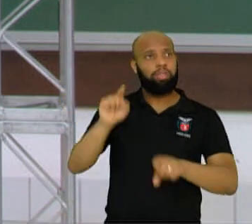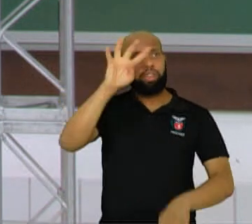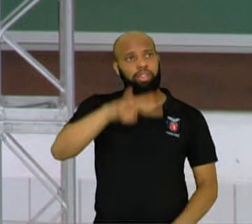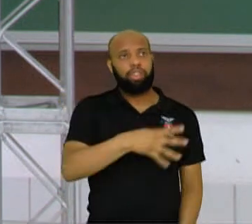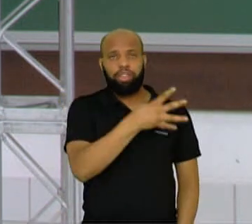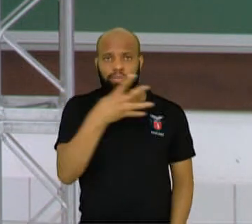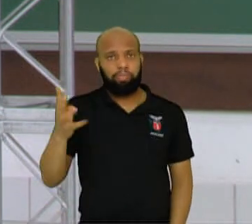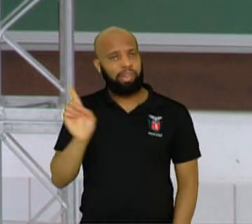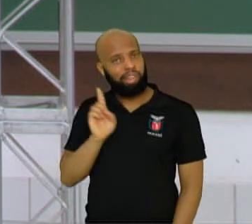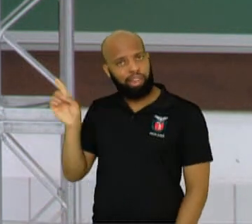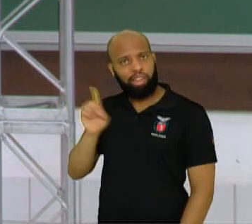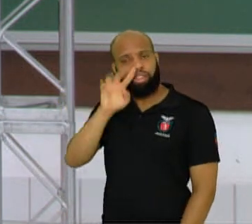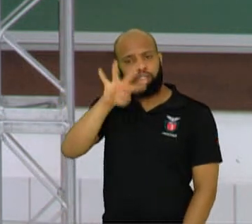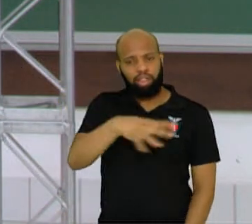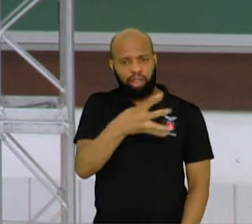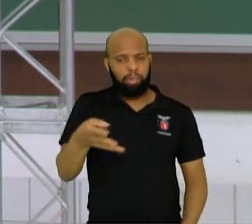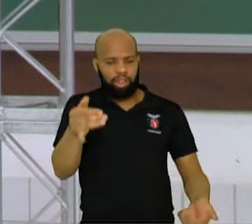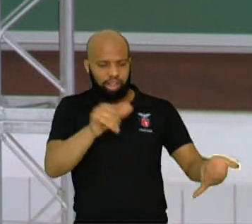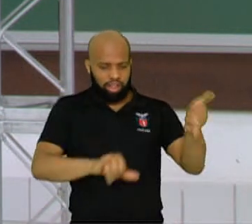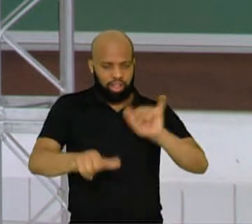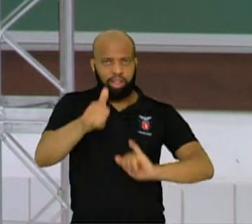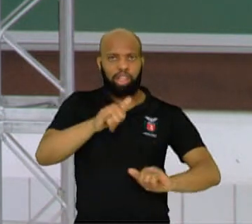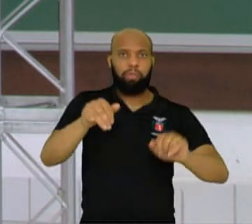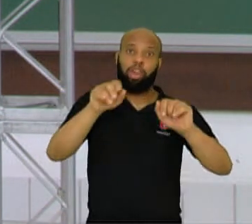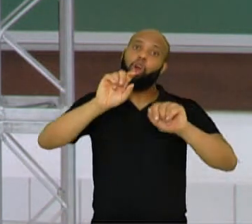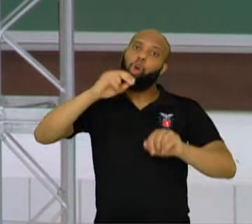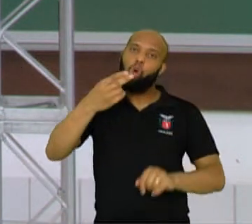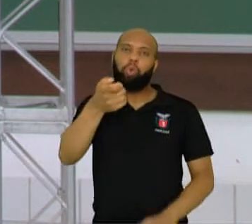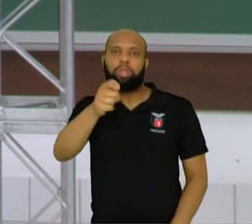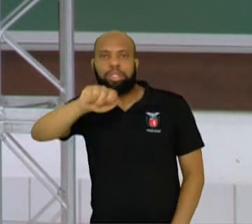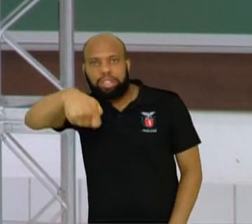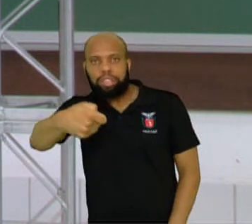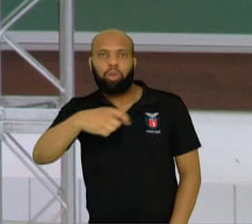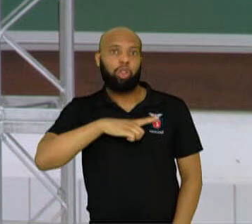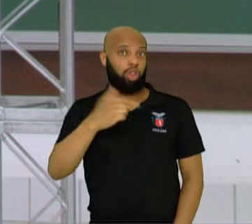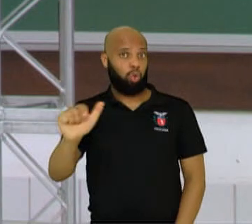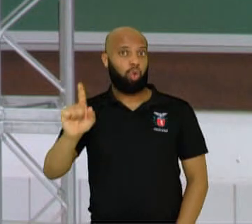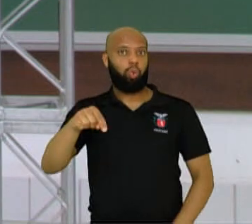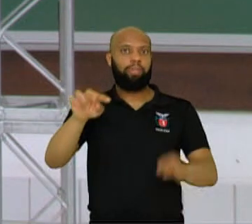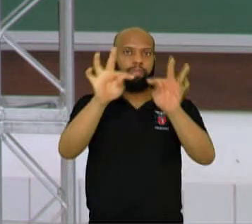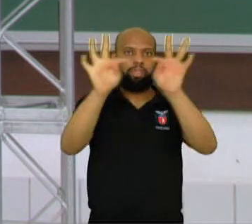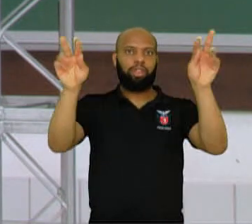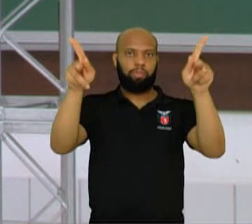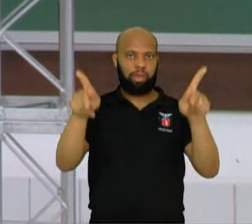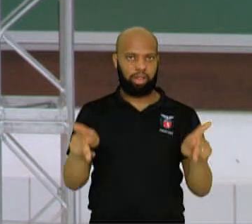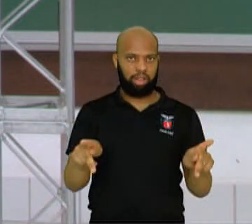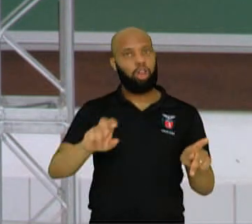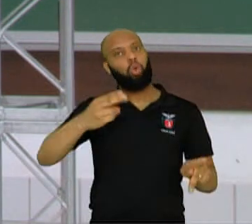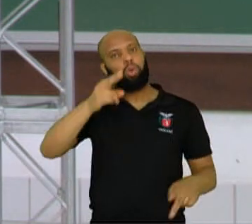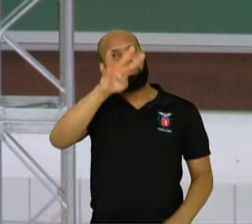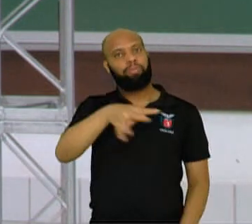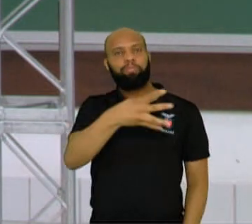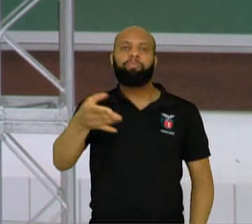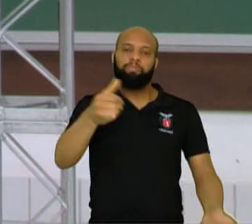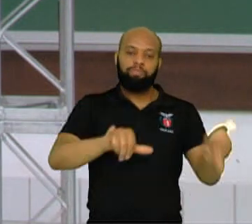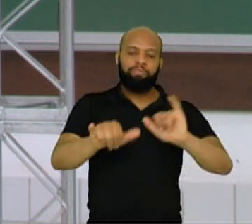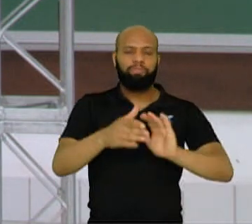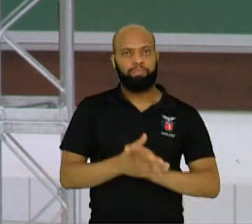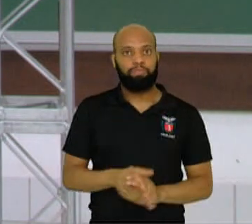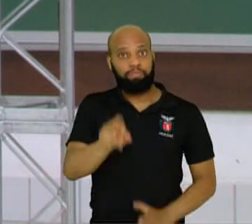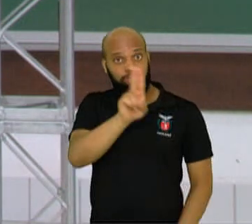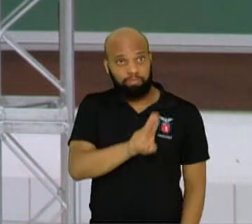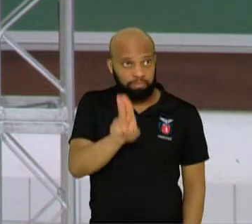periódica. Então, ela é muito comum nas escolas trabalharmos com os estudantes. Então, ela é uma